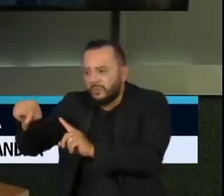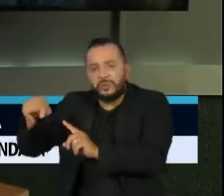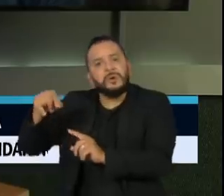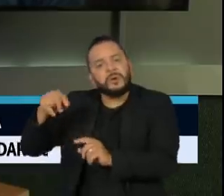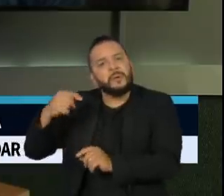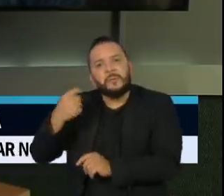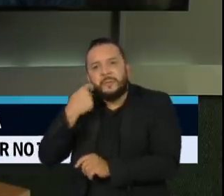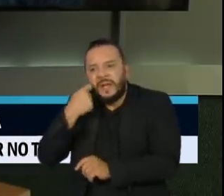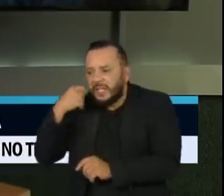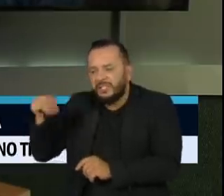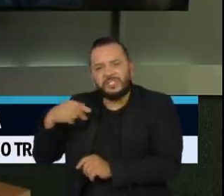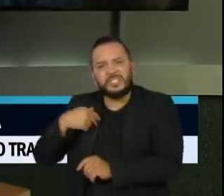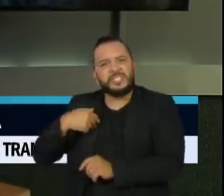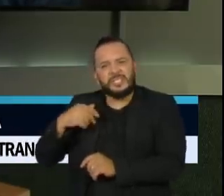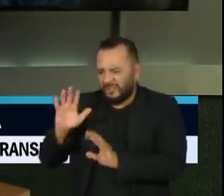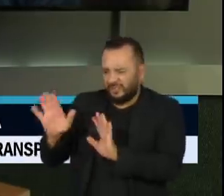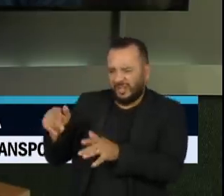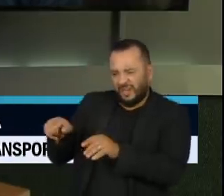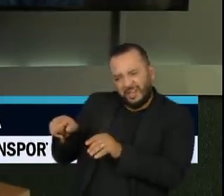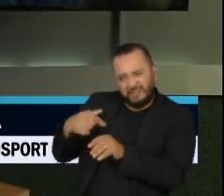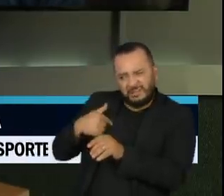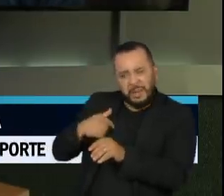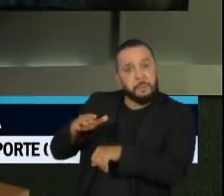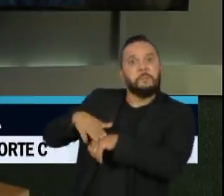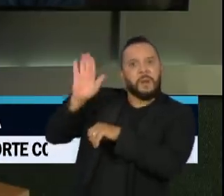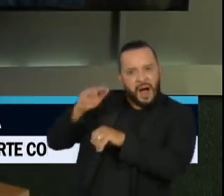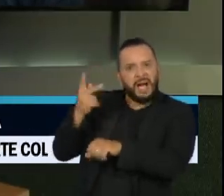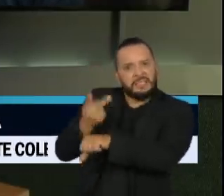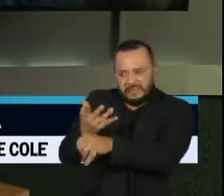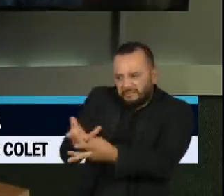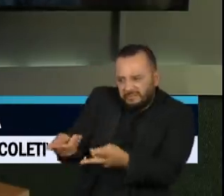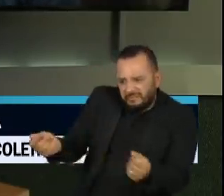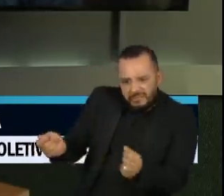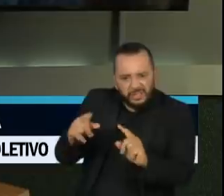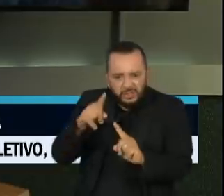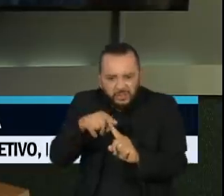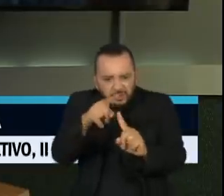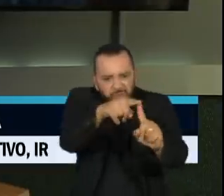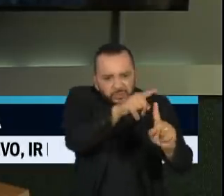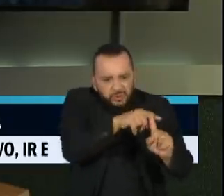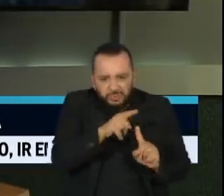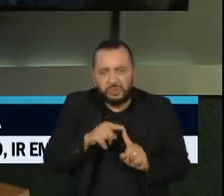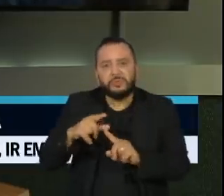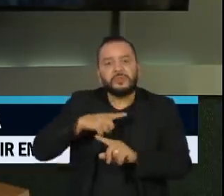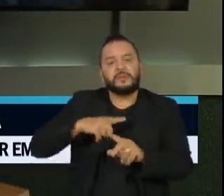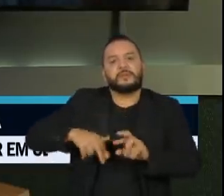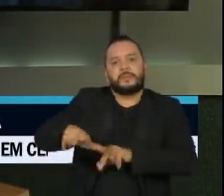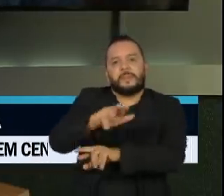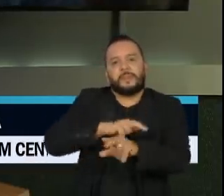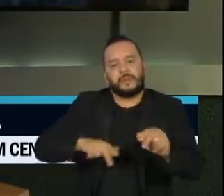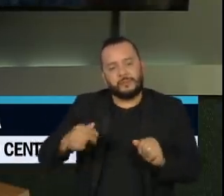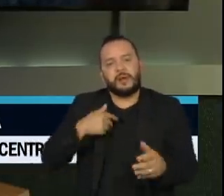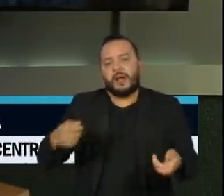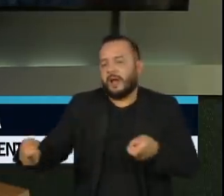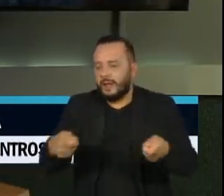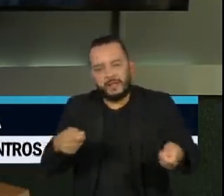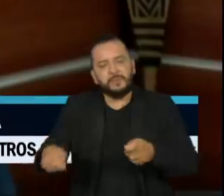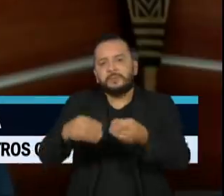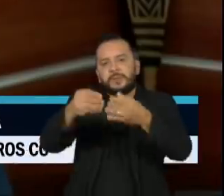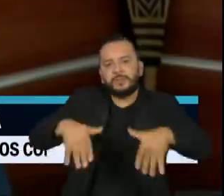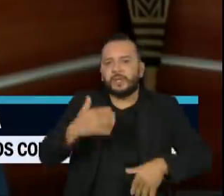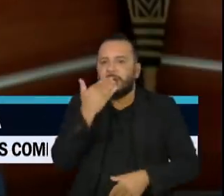O garimpo ele provoca impactos de toda a ordem, muda a estrutura social, muda a alimentação,